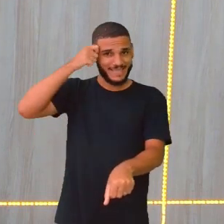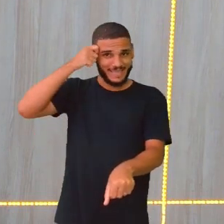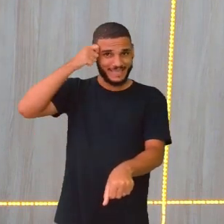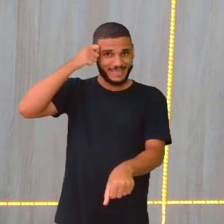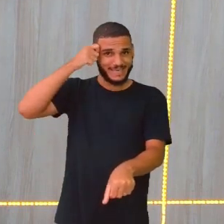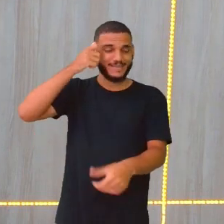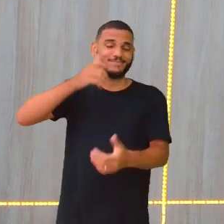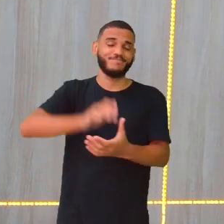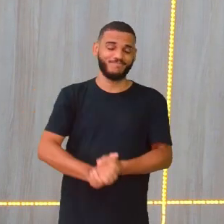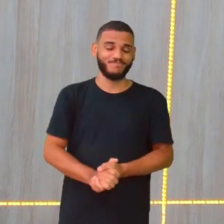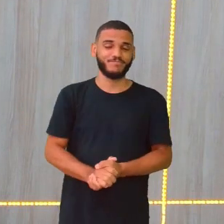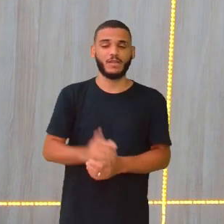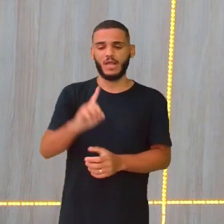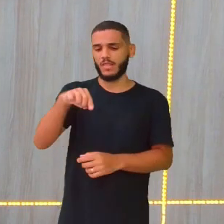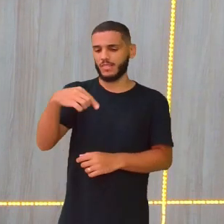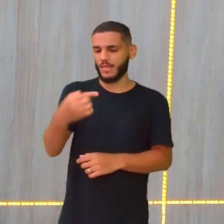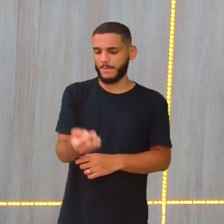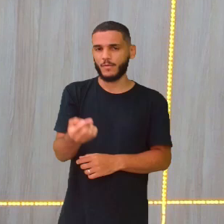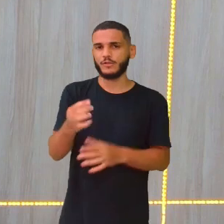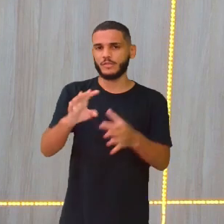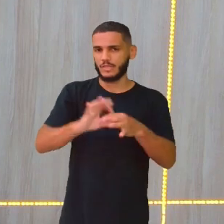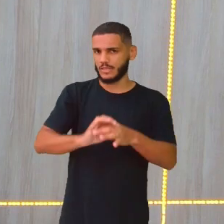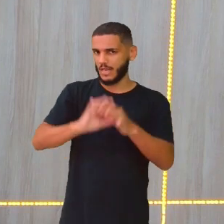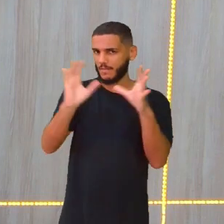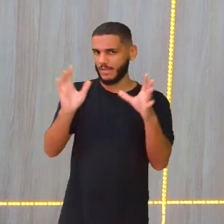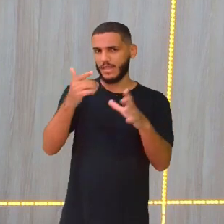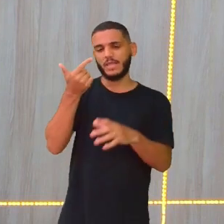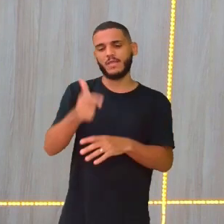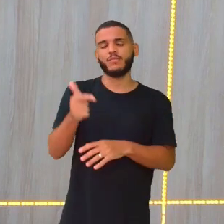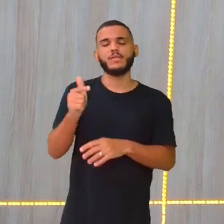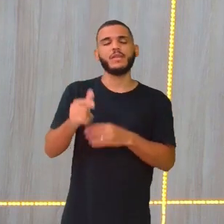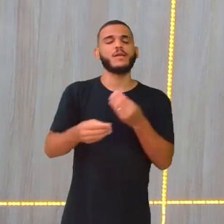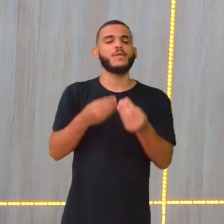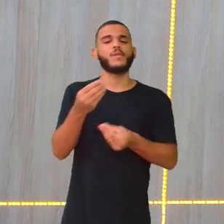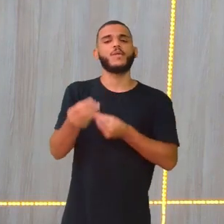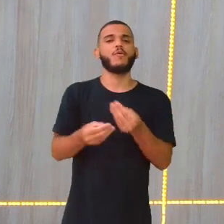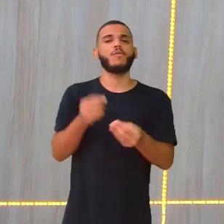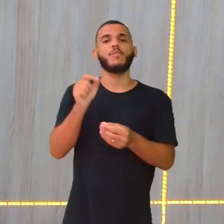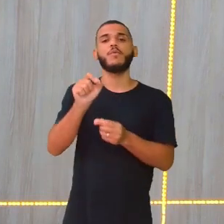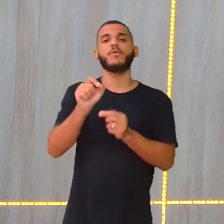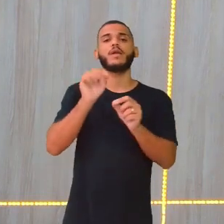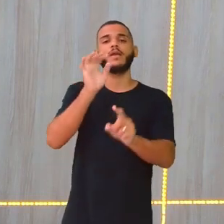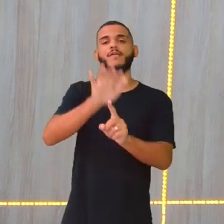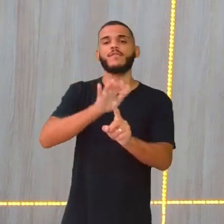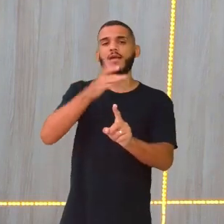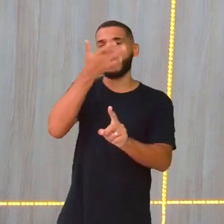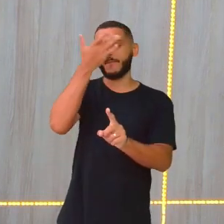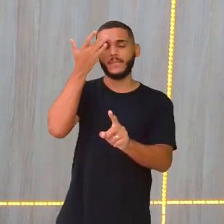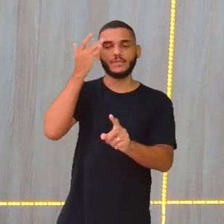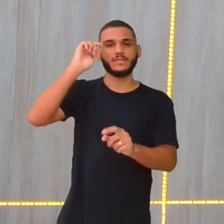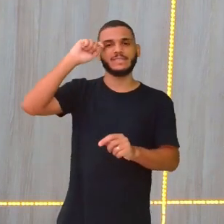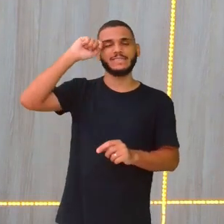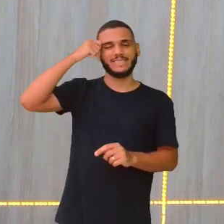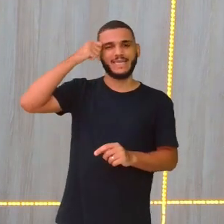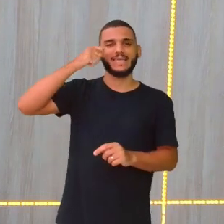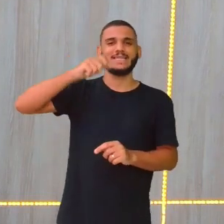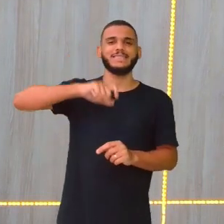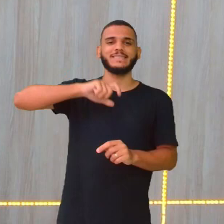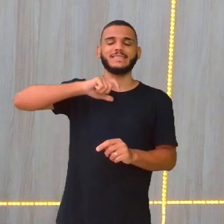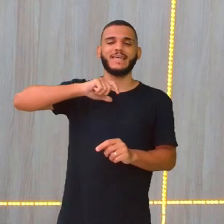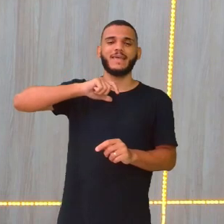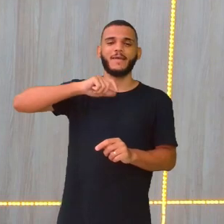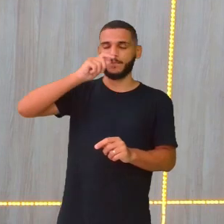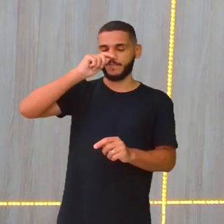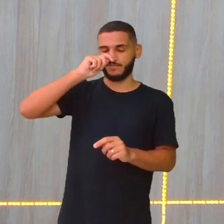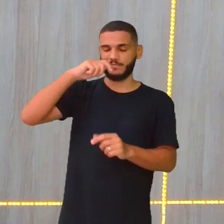pós-abolição. Porque não há como mais classe, não há como negar que você, pessoa negra, descende de